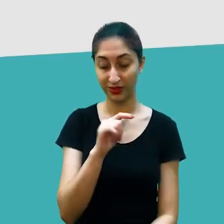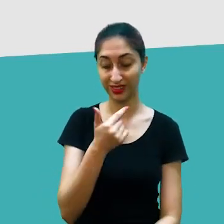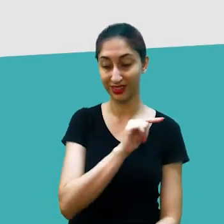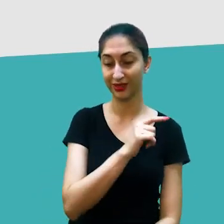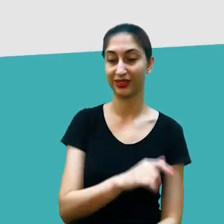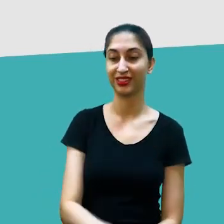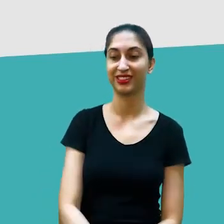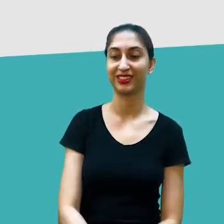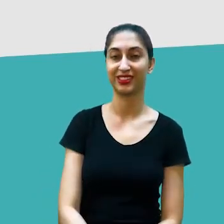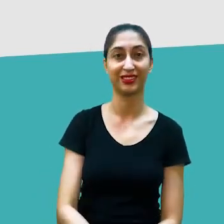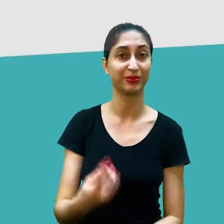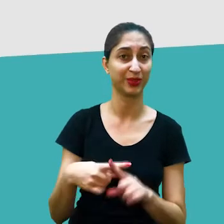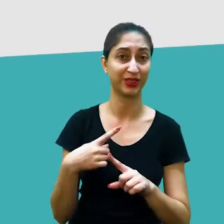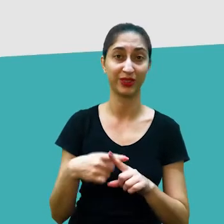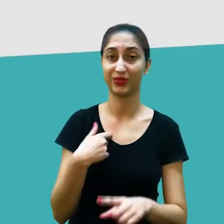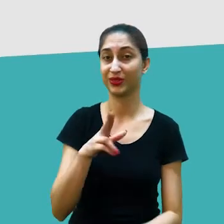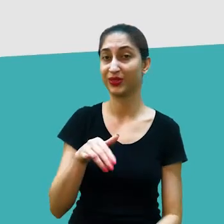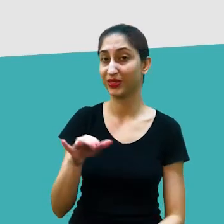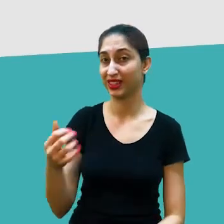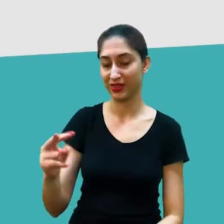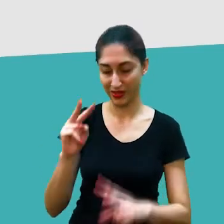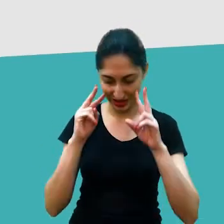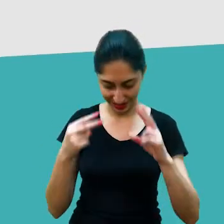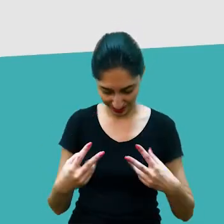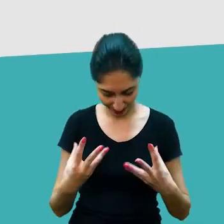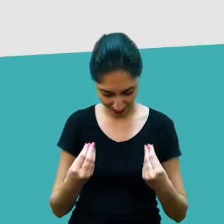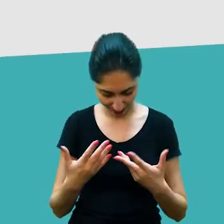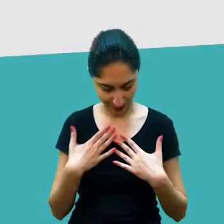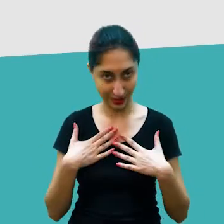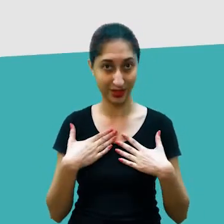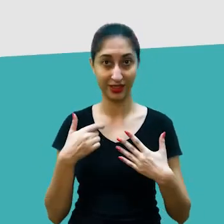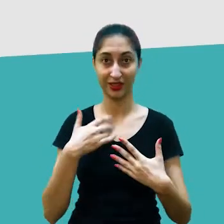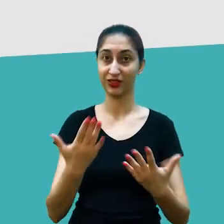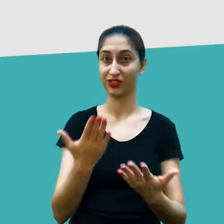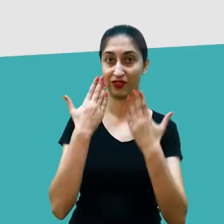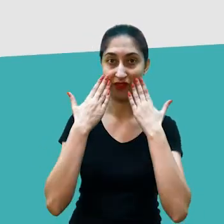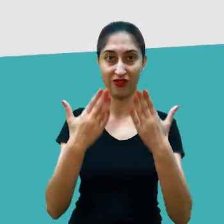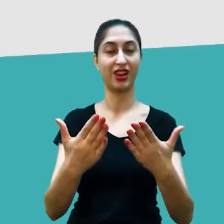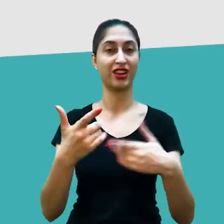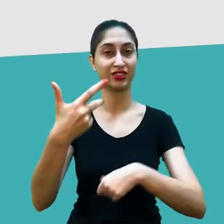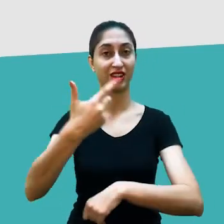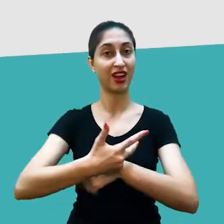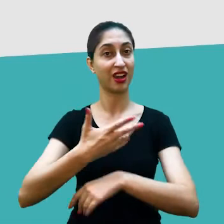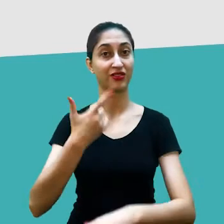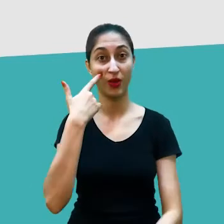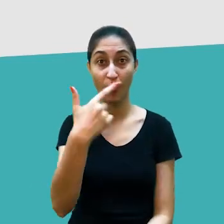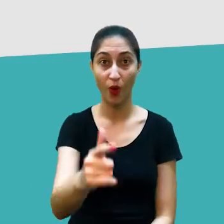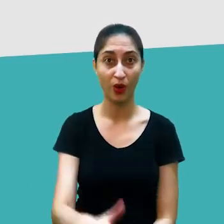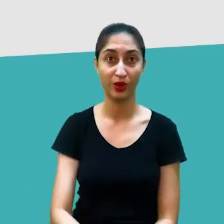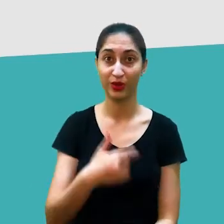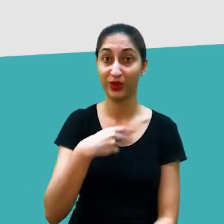eu falei, eu nunca olhei tanto para mim, né? Eu estou aqui, de frente para vocês, gravando aqui numa câmera, aqui olhando para minha cara. Quer dizer, eu nunca